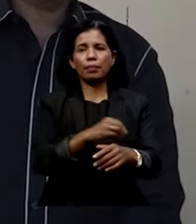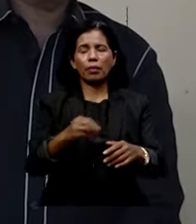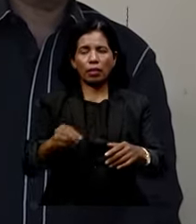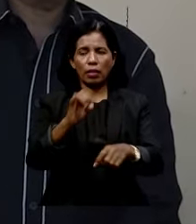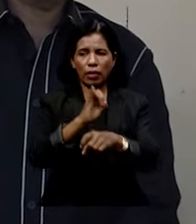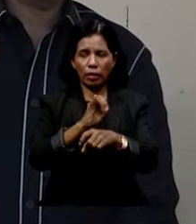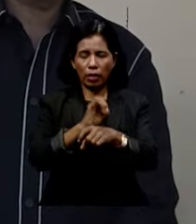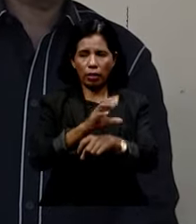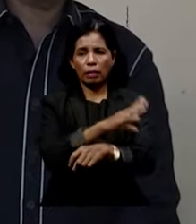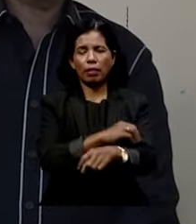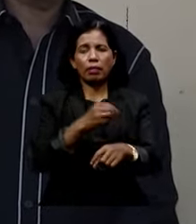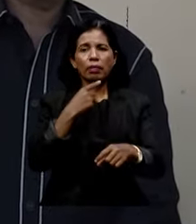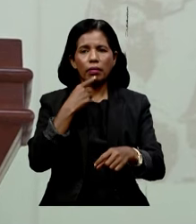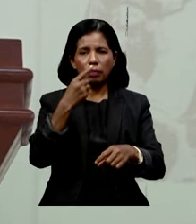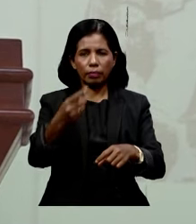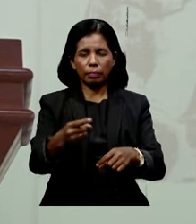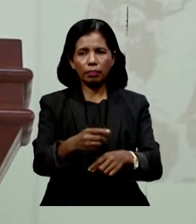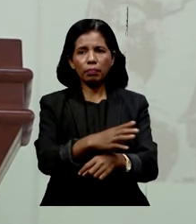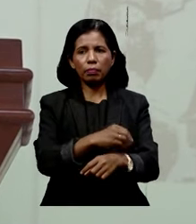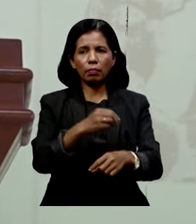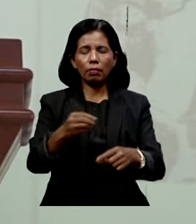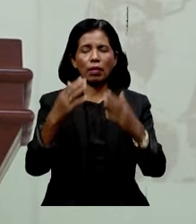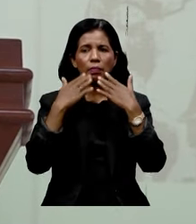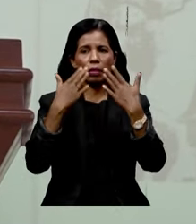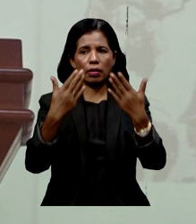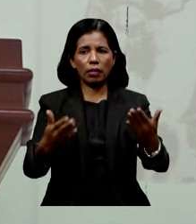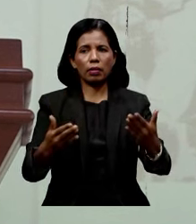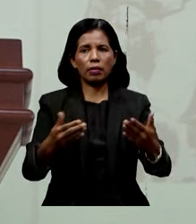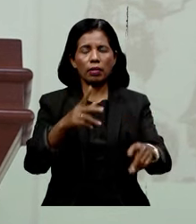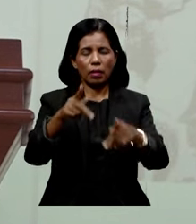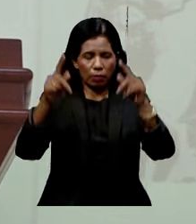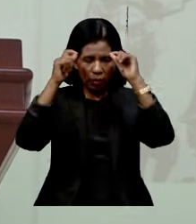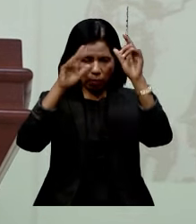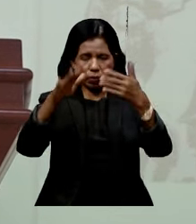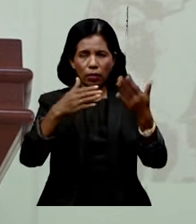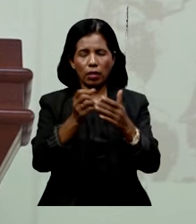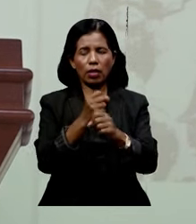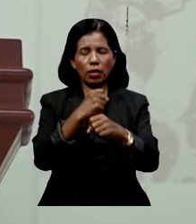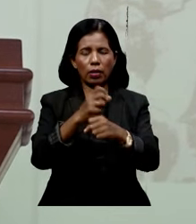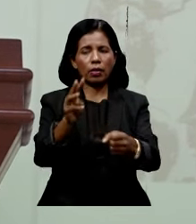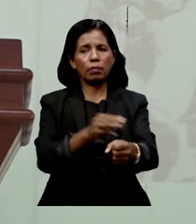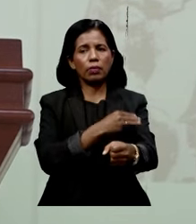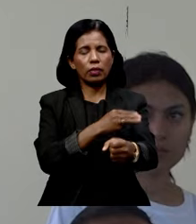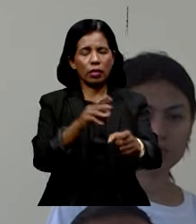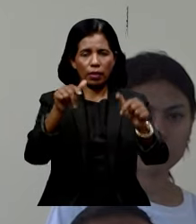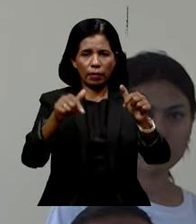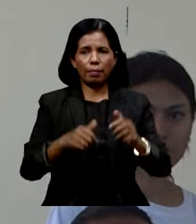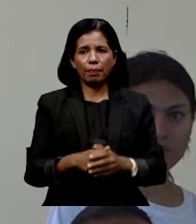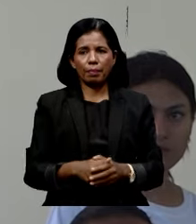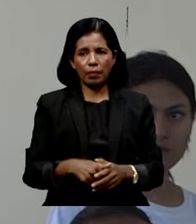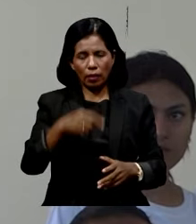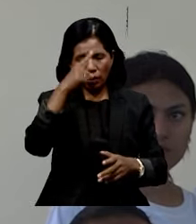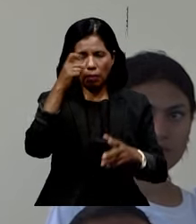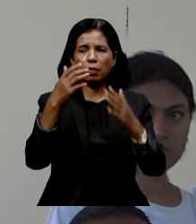creda, Dom Virgílio Cardeal do Carmo da Silva, agradece ba artista timoruansira nebe produz ona música né. Tada lhe